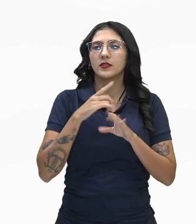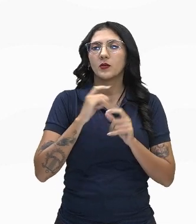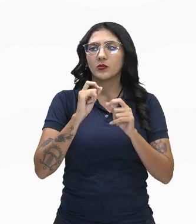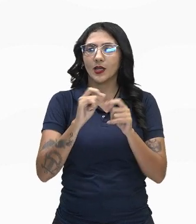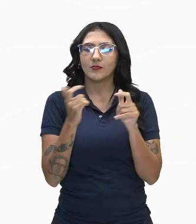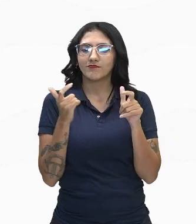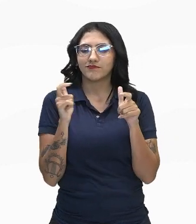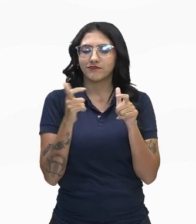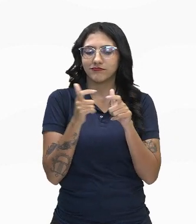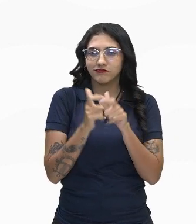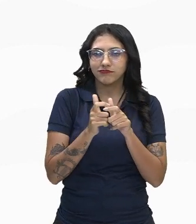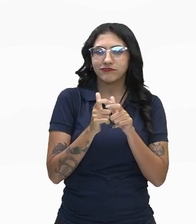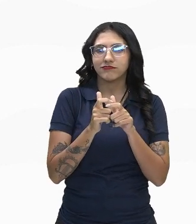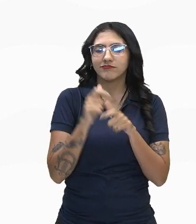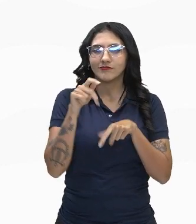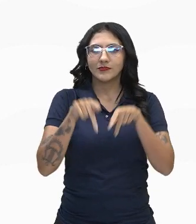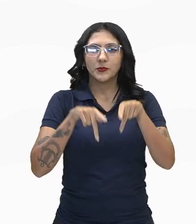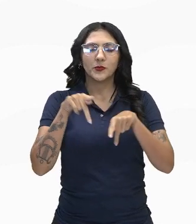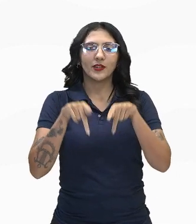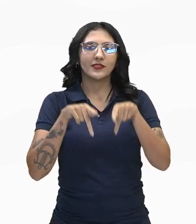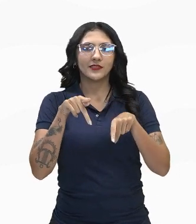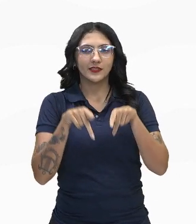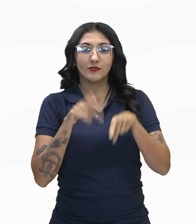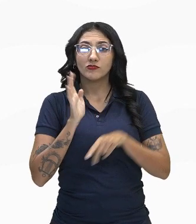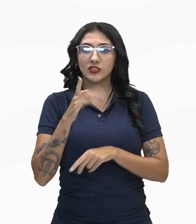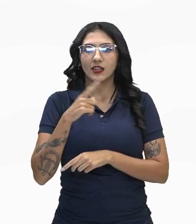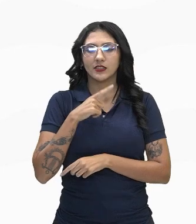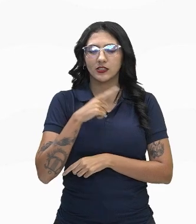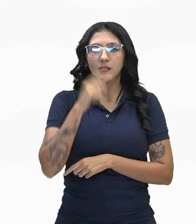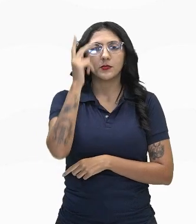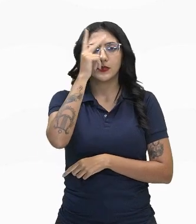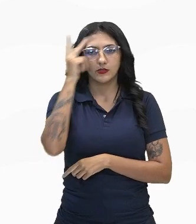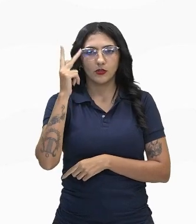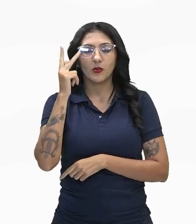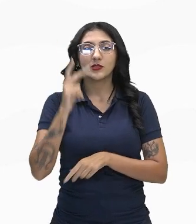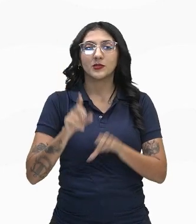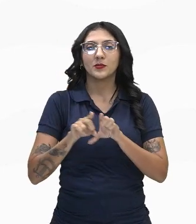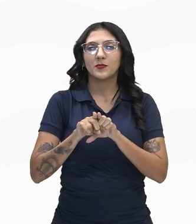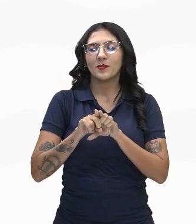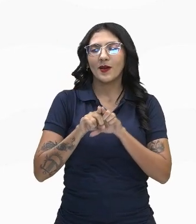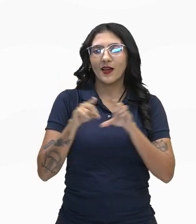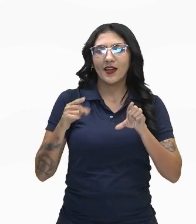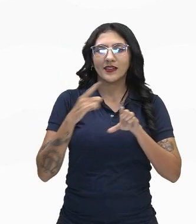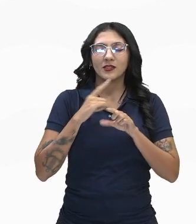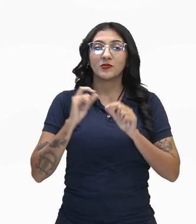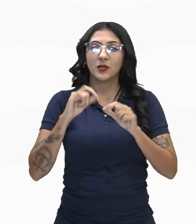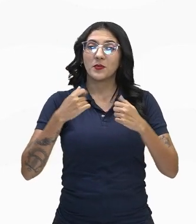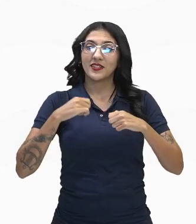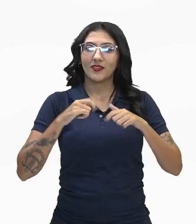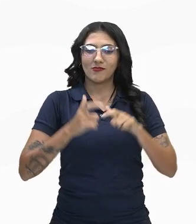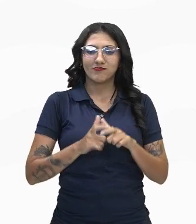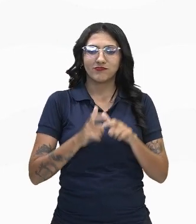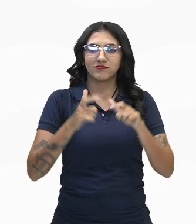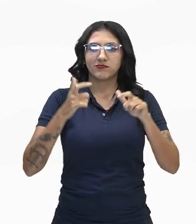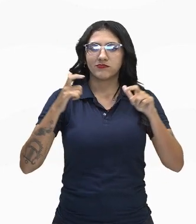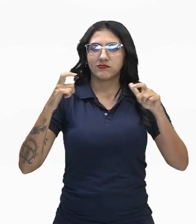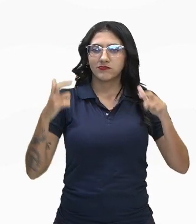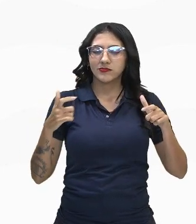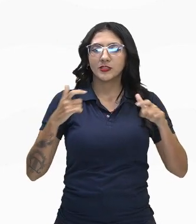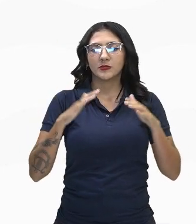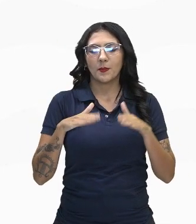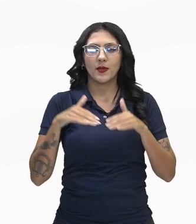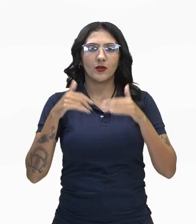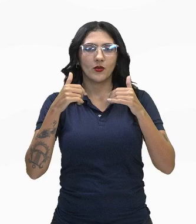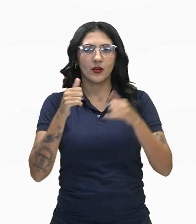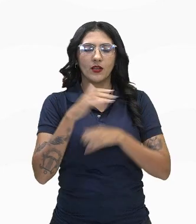densidade populacional, né? Já existiam os habitantes, mas tinha-se essa intenção de aumentar para habitar, né? Para